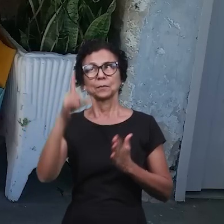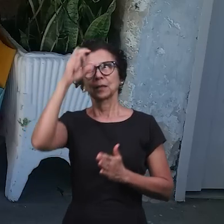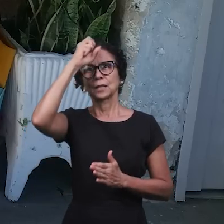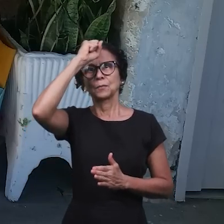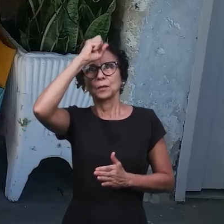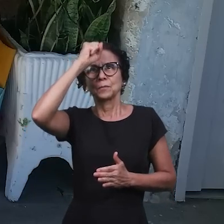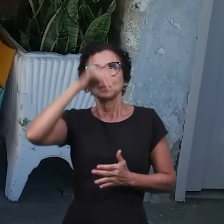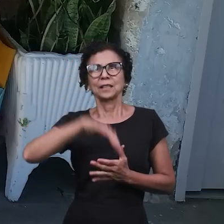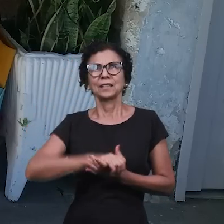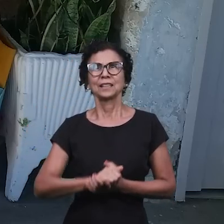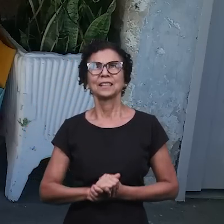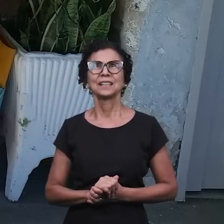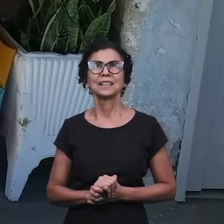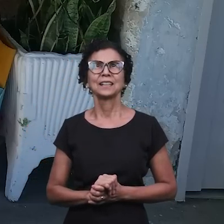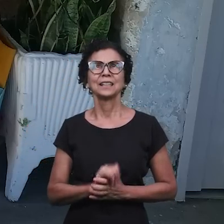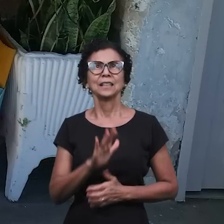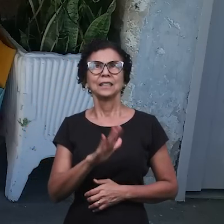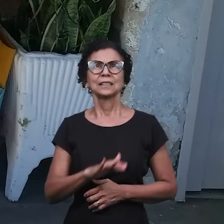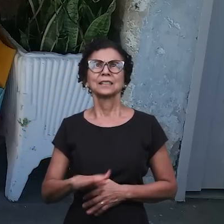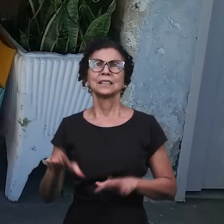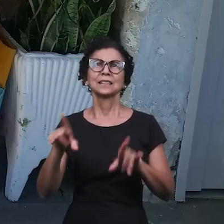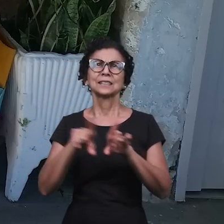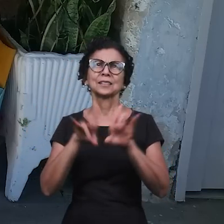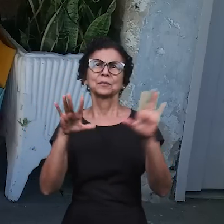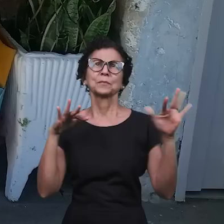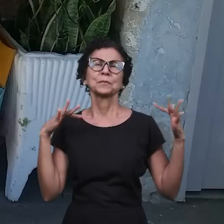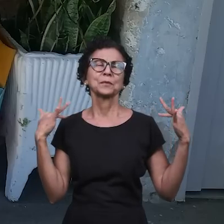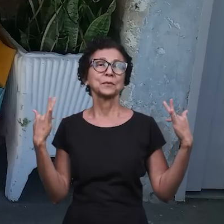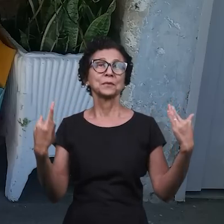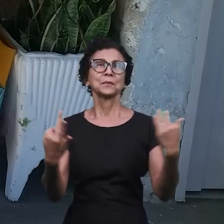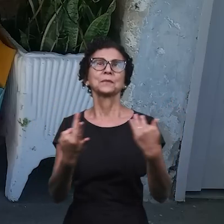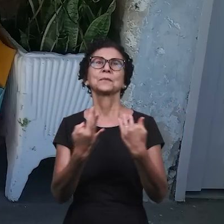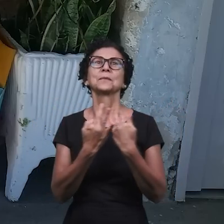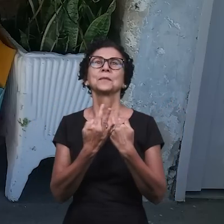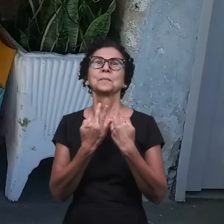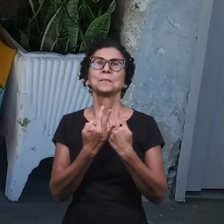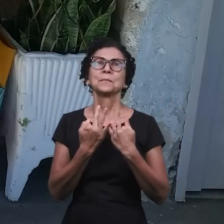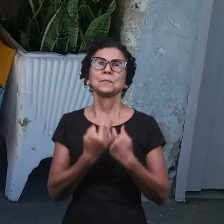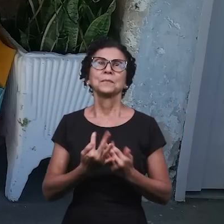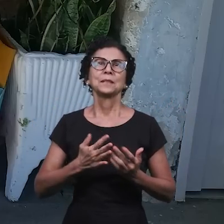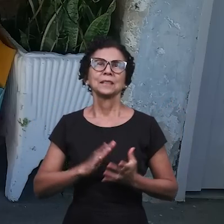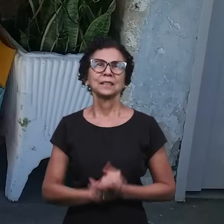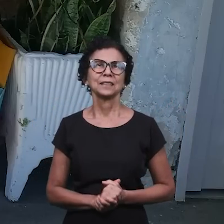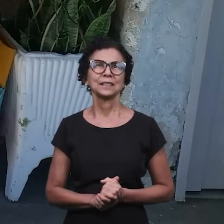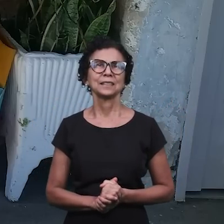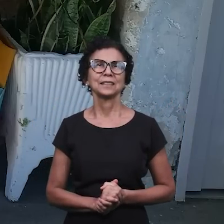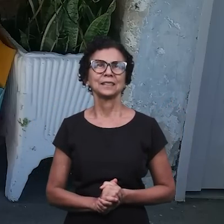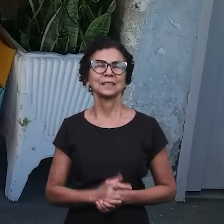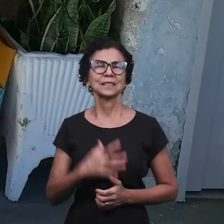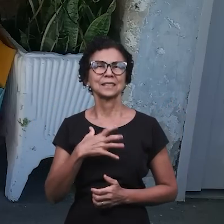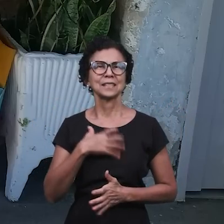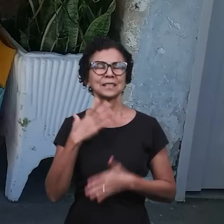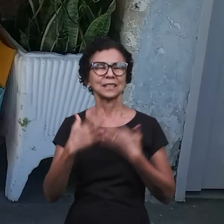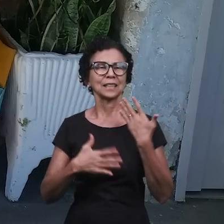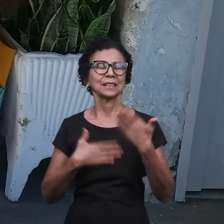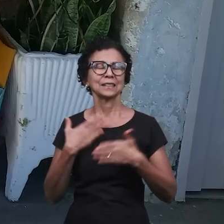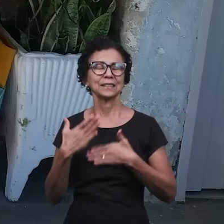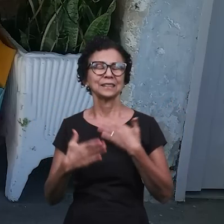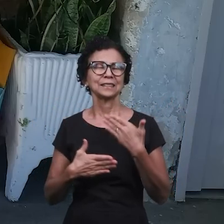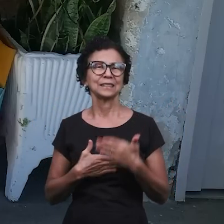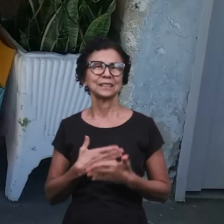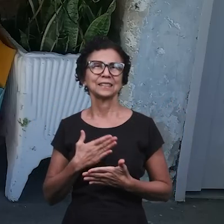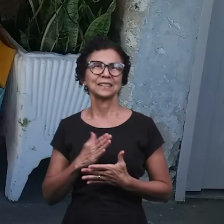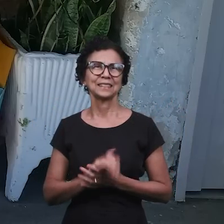Não somente as crianças, mas também os familiares testemunharam que é sempre um momento de grande alegria receber